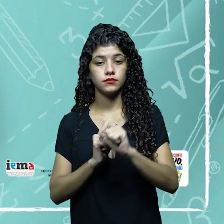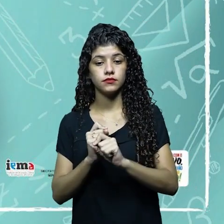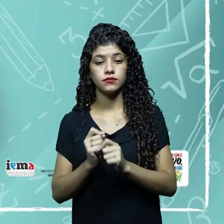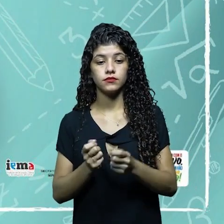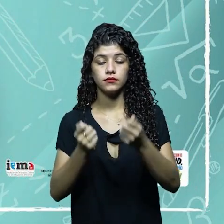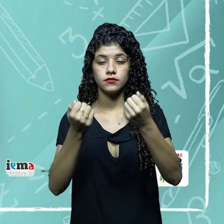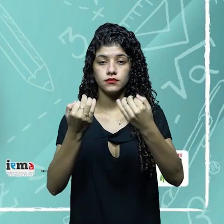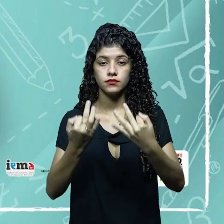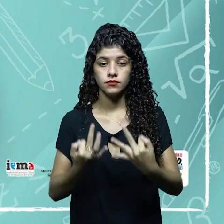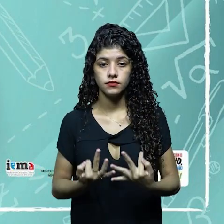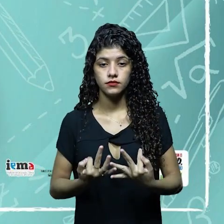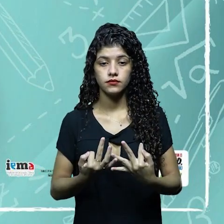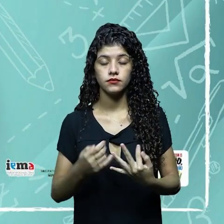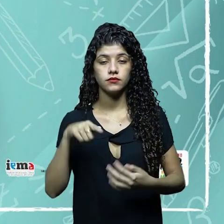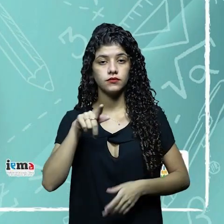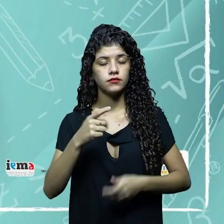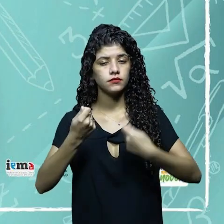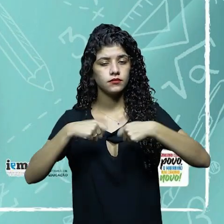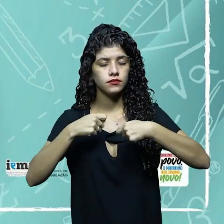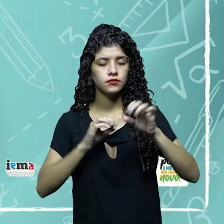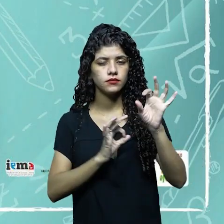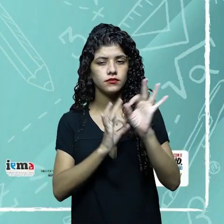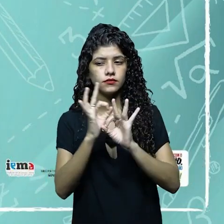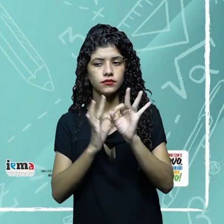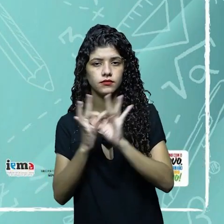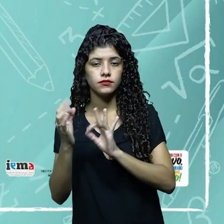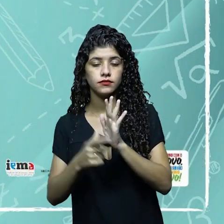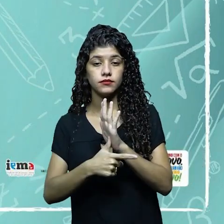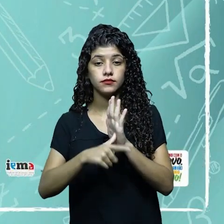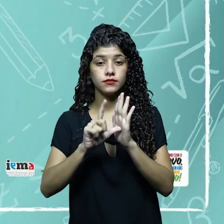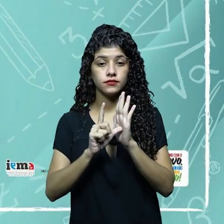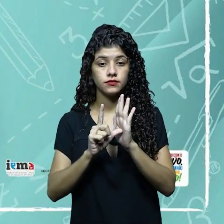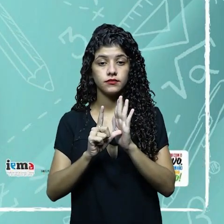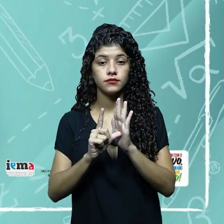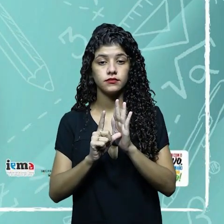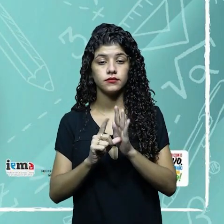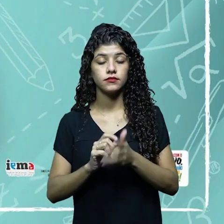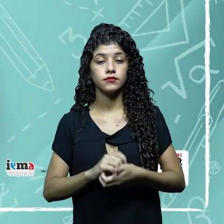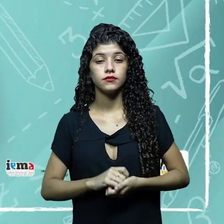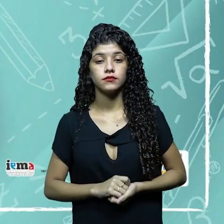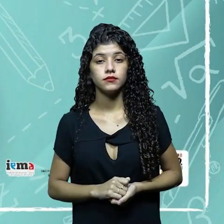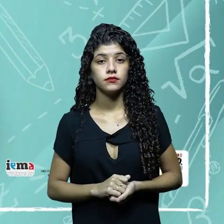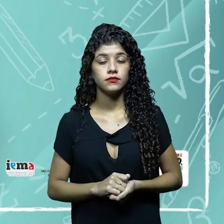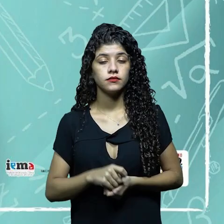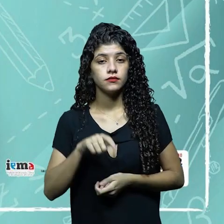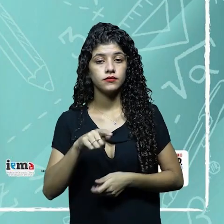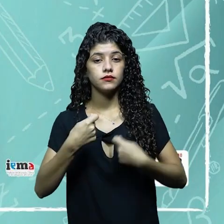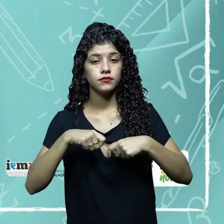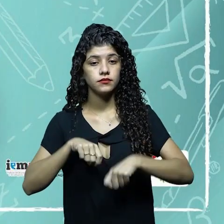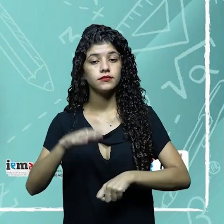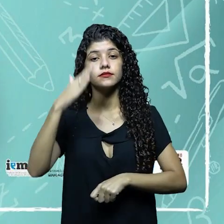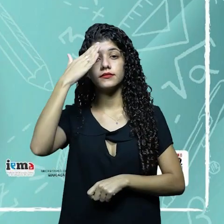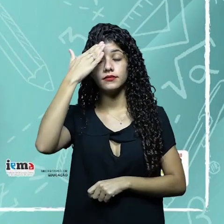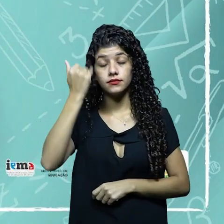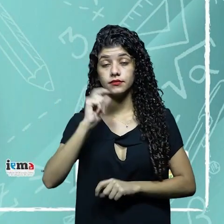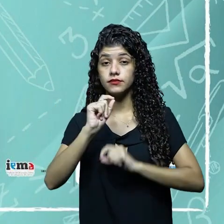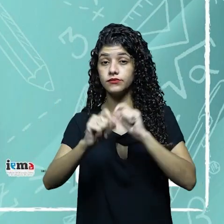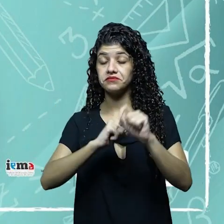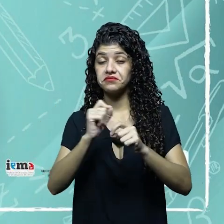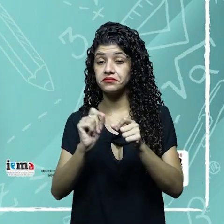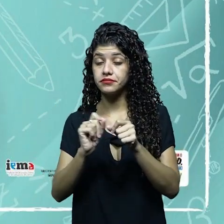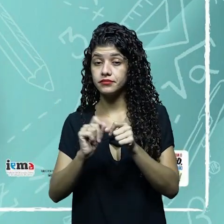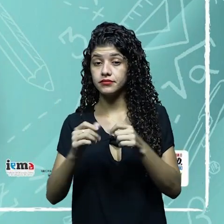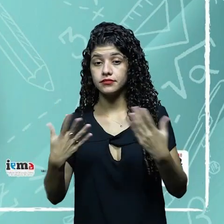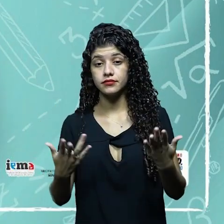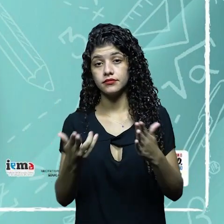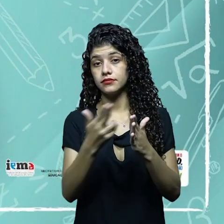pontos de OSNAP, você precisa configurar antes. Só que é lógico, para você configurar, você precisa saber o que você vai fazer, que desenho